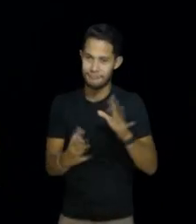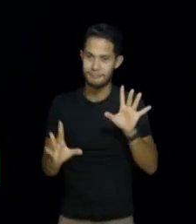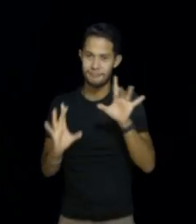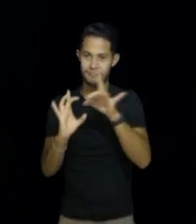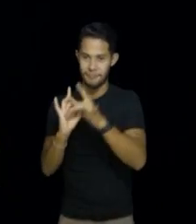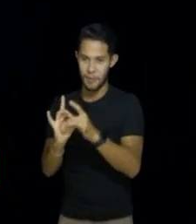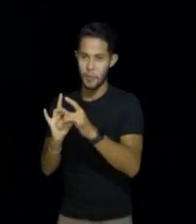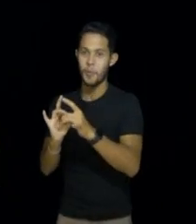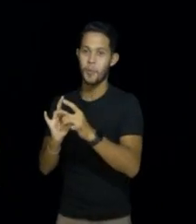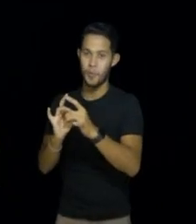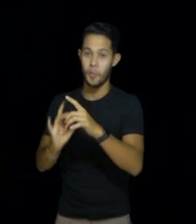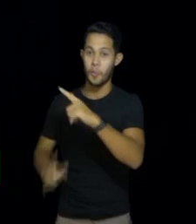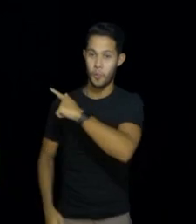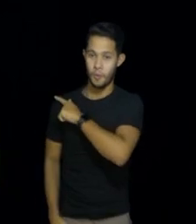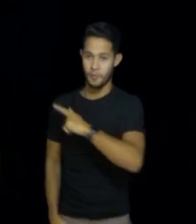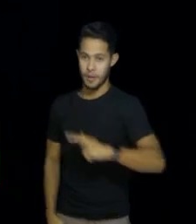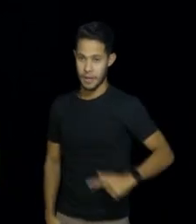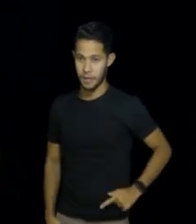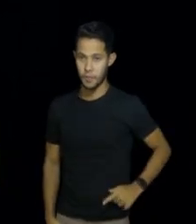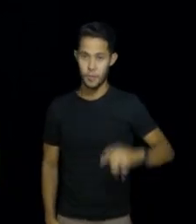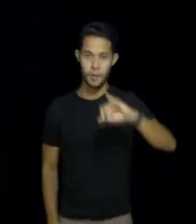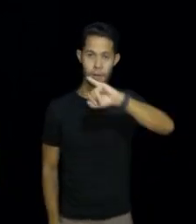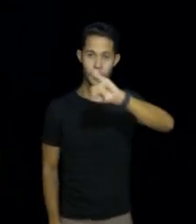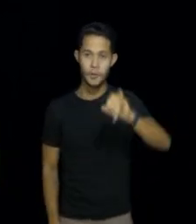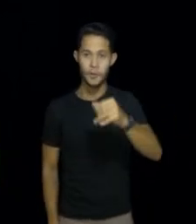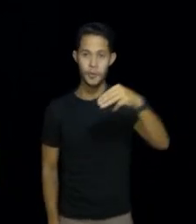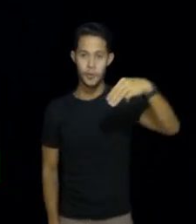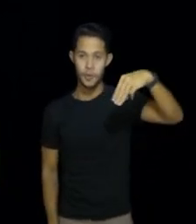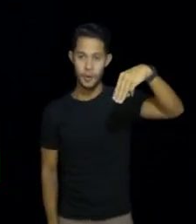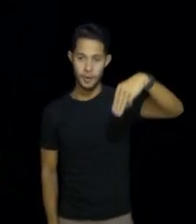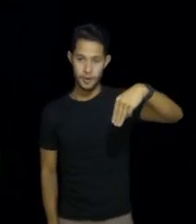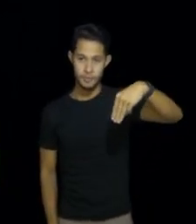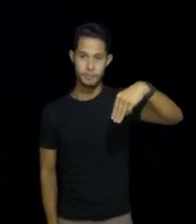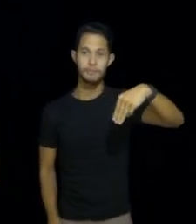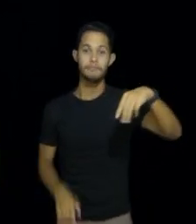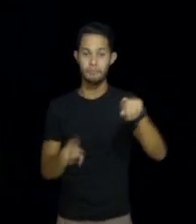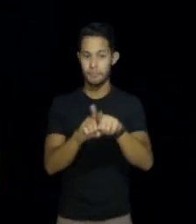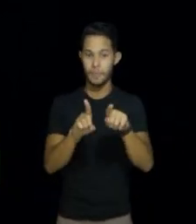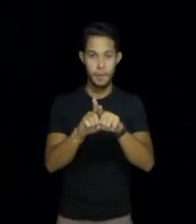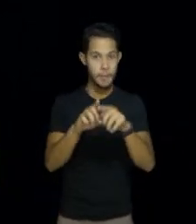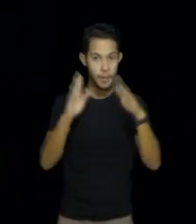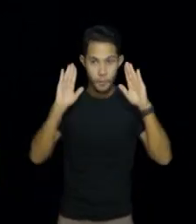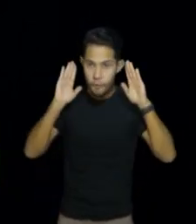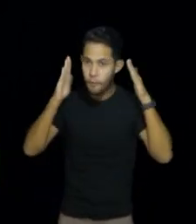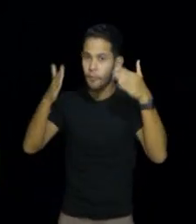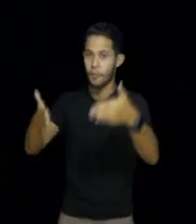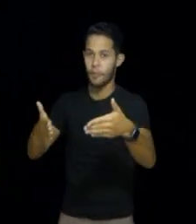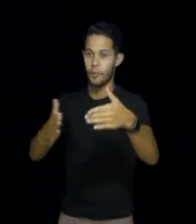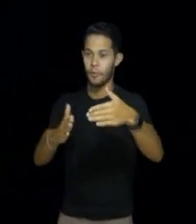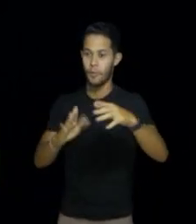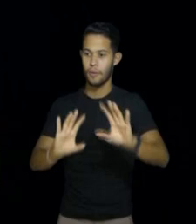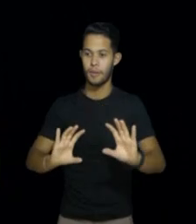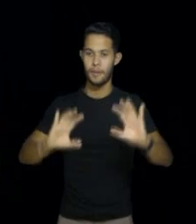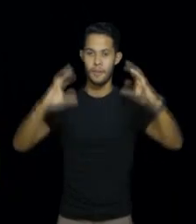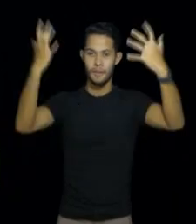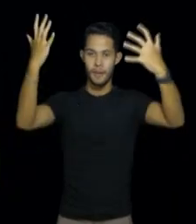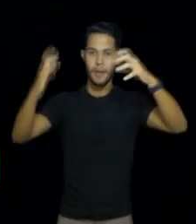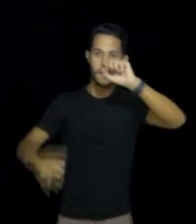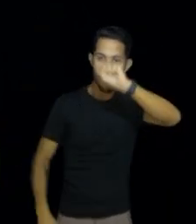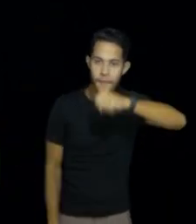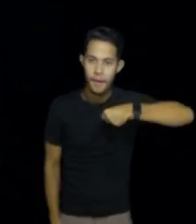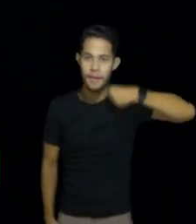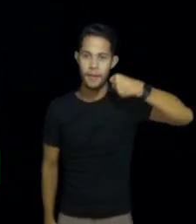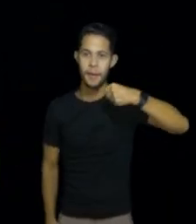o primeiro governador a enxergar a importância da Osterfest para o turismo de Santa Catarina. O secretário Evandro Neiva